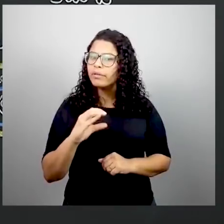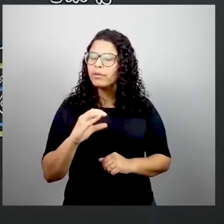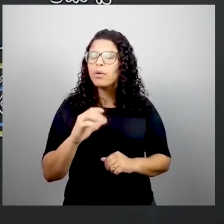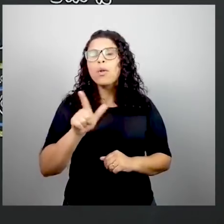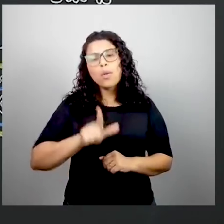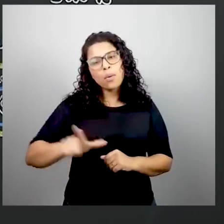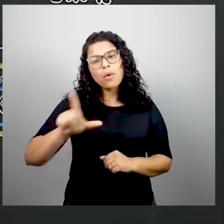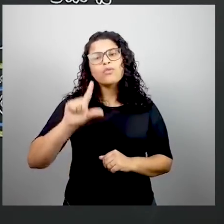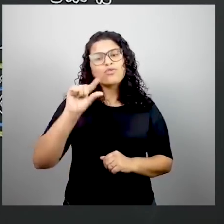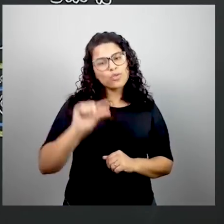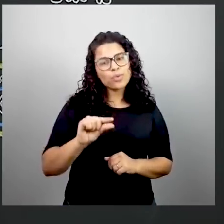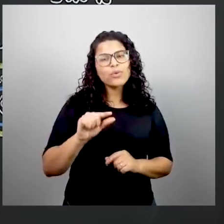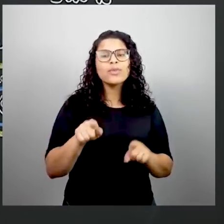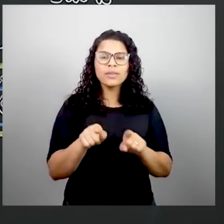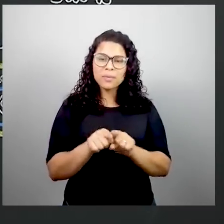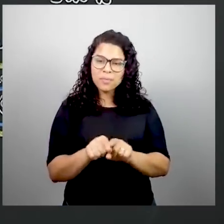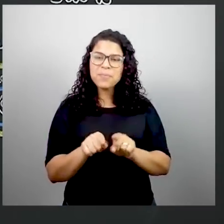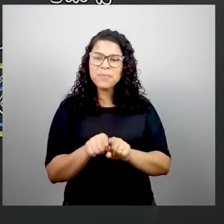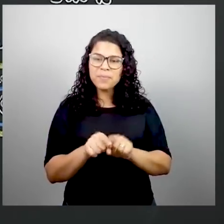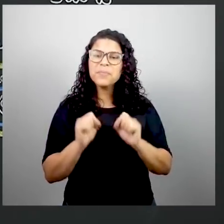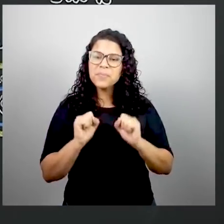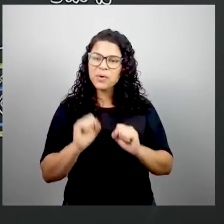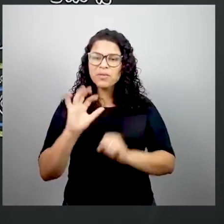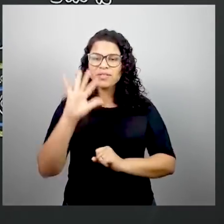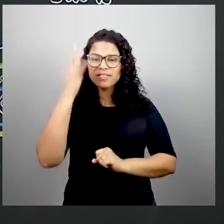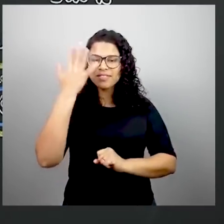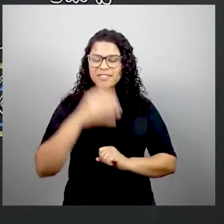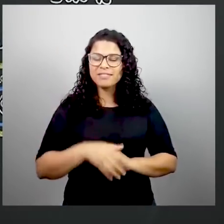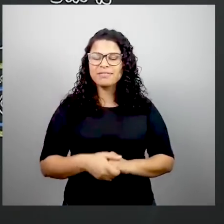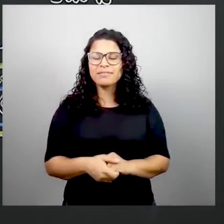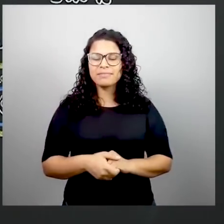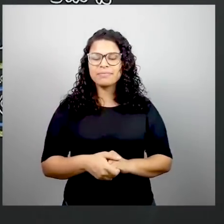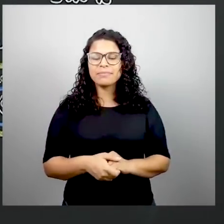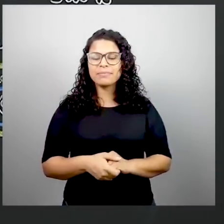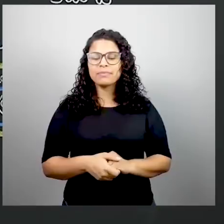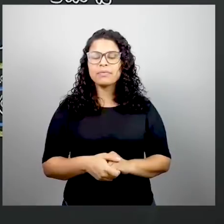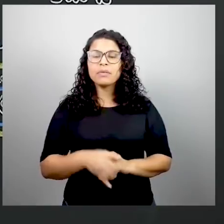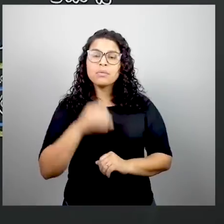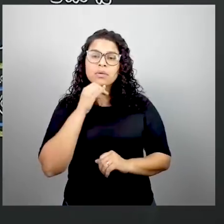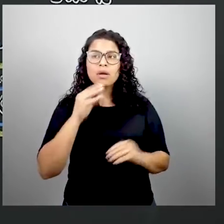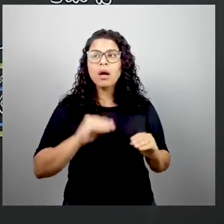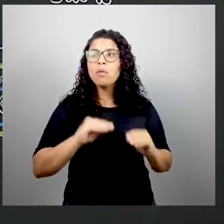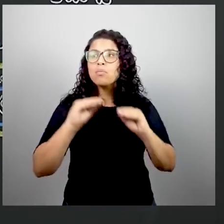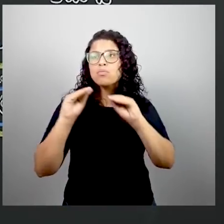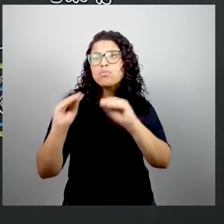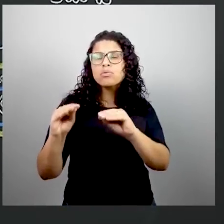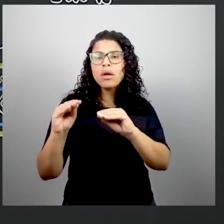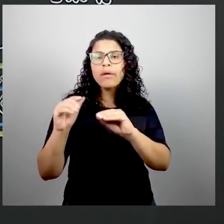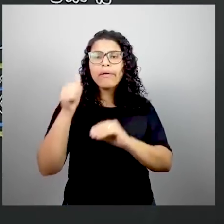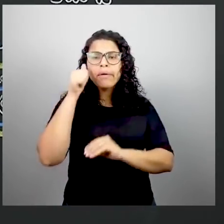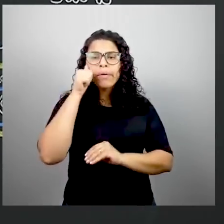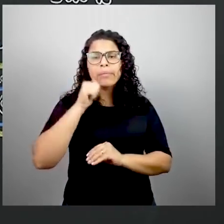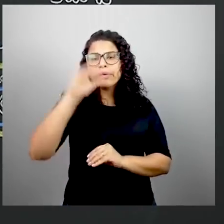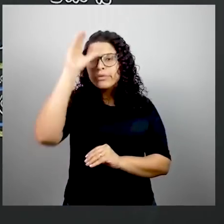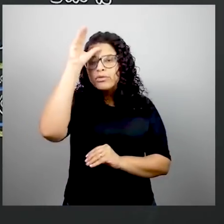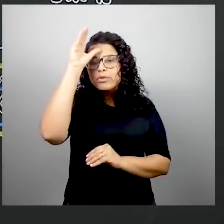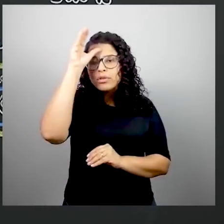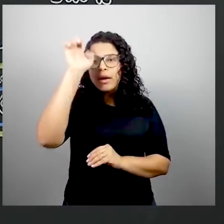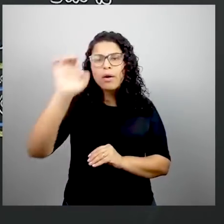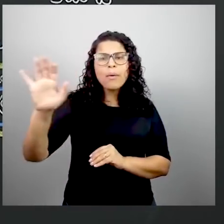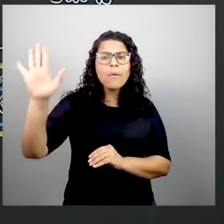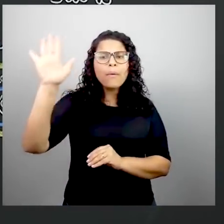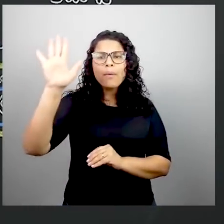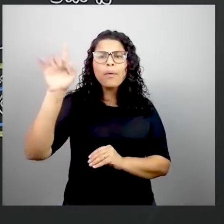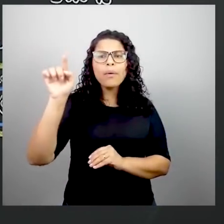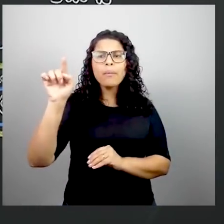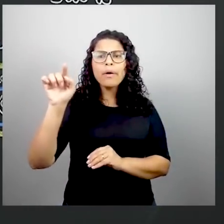centavos. Claro que a sua vai vir mais barata, correto? E aí você pega, tipo assim, eu me mudei, minha tia está lá na Europa e